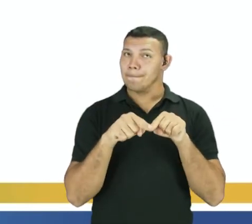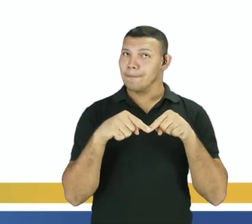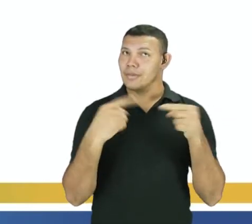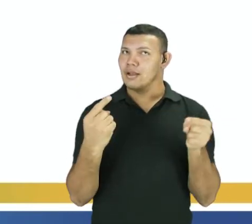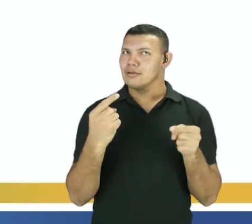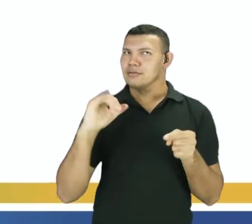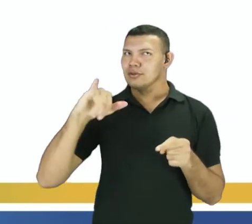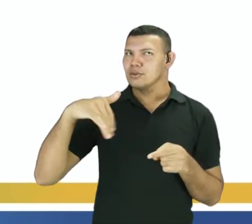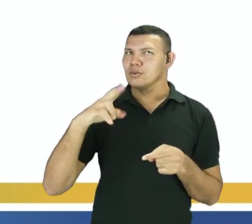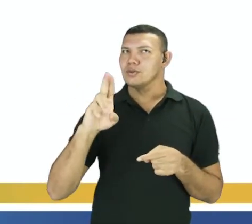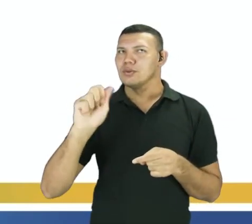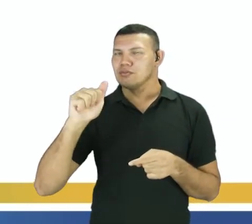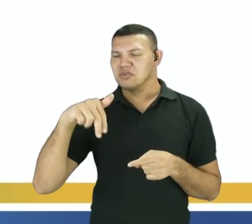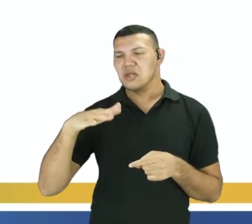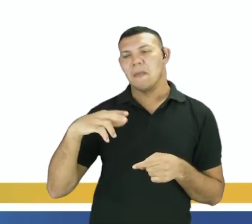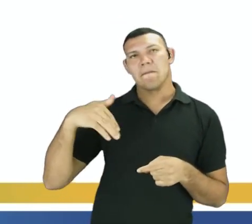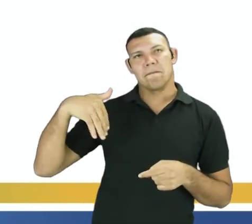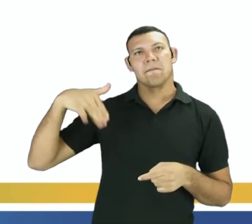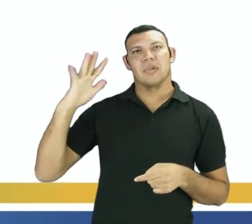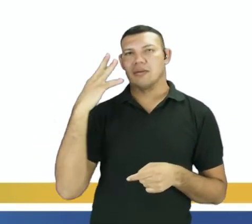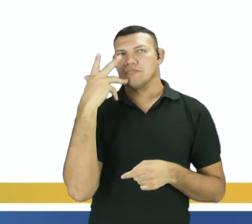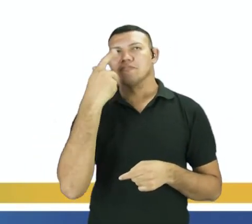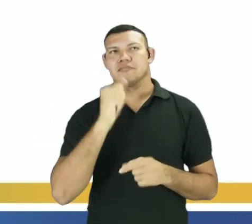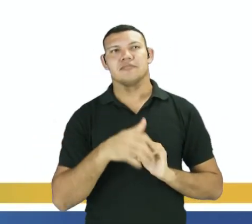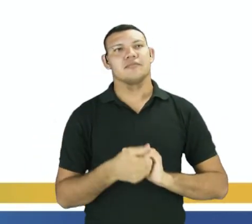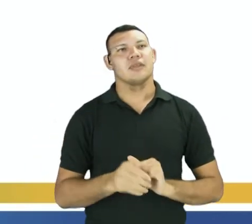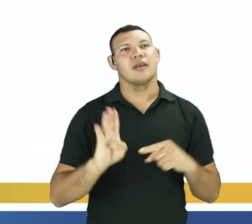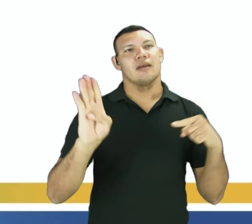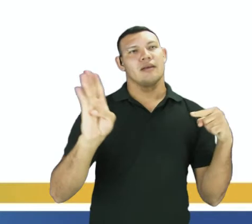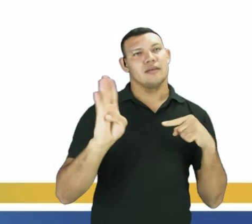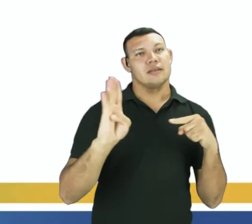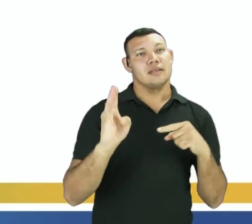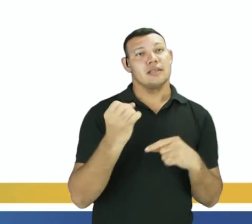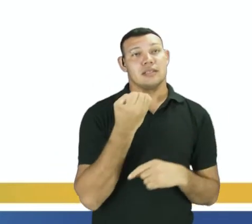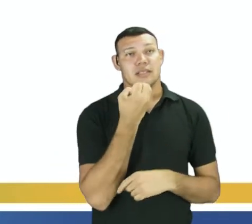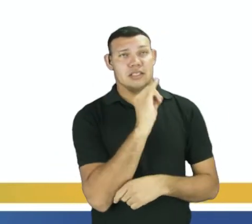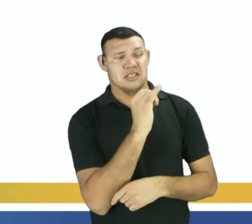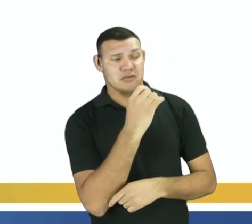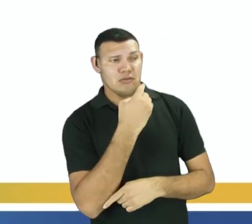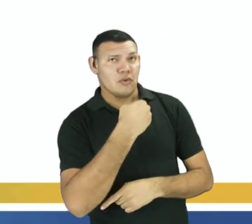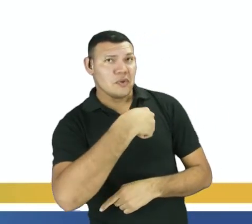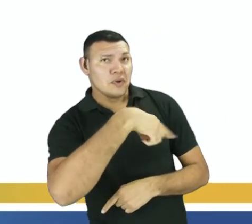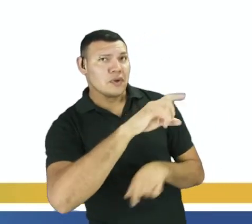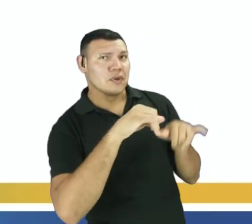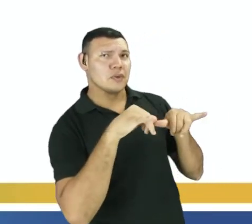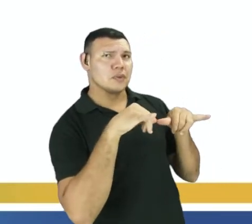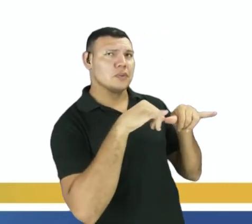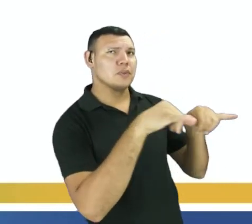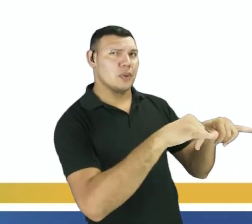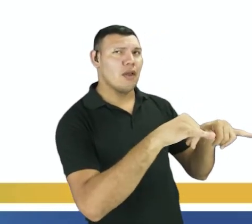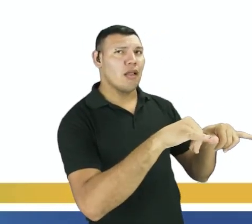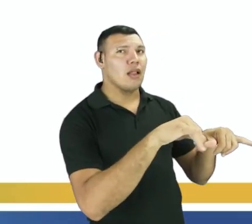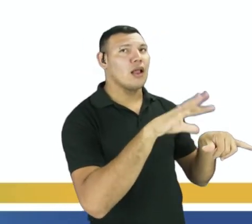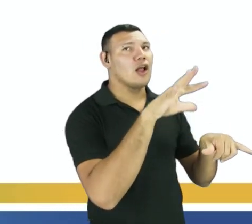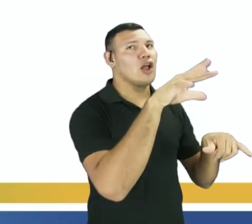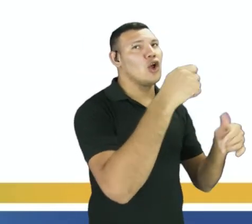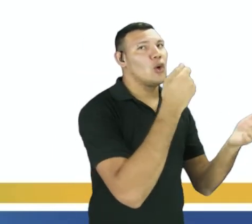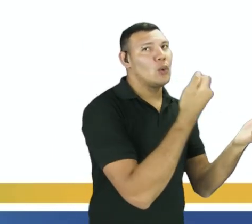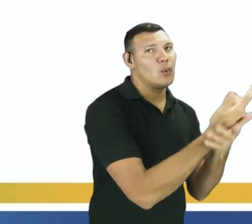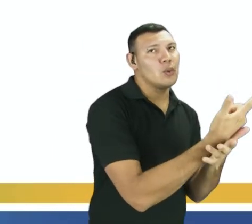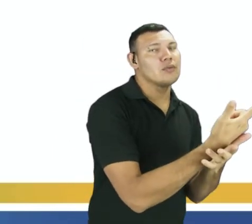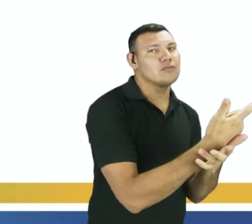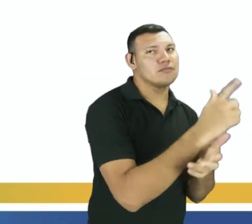duas frases. Ou seja, você vai observar onde está o conector de adição e marcar ele comigo, certo? Olha lá. Yo